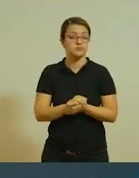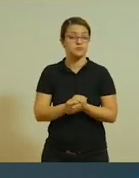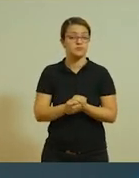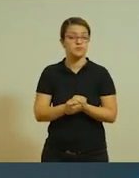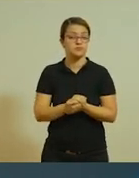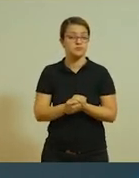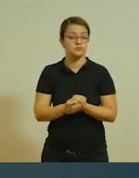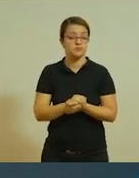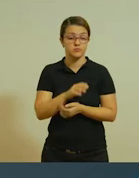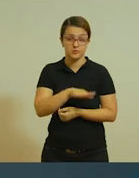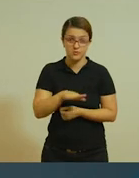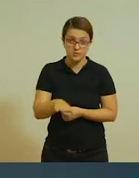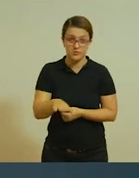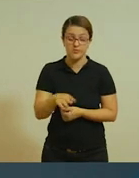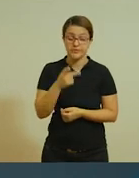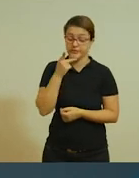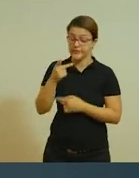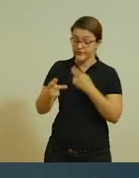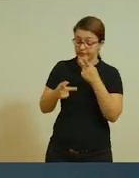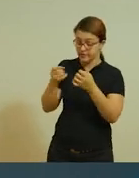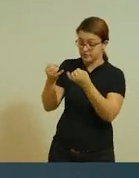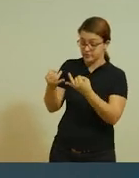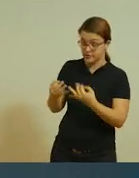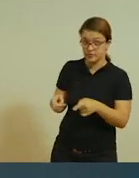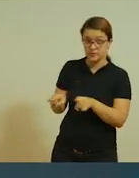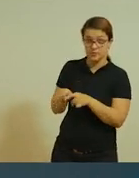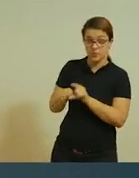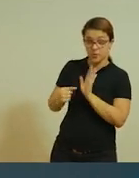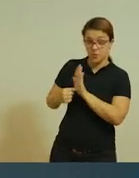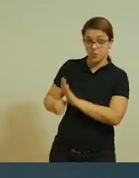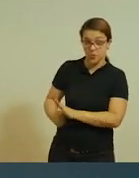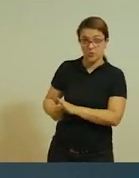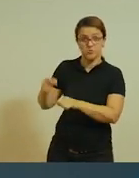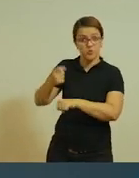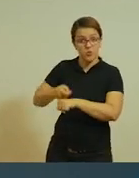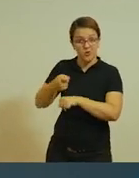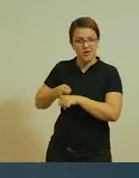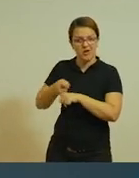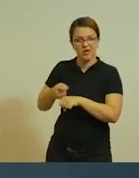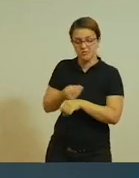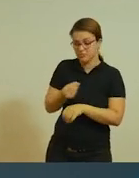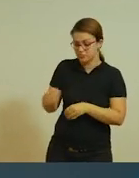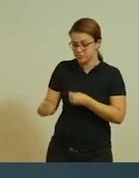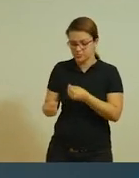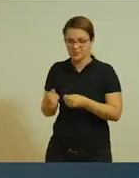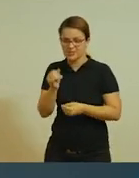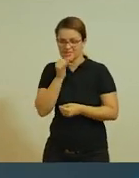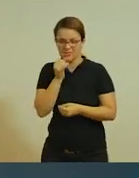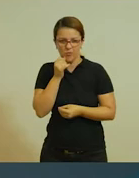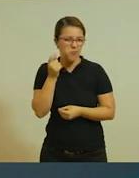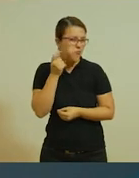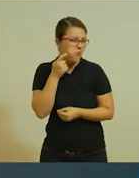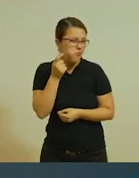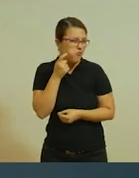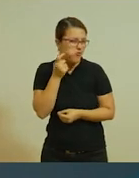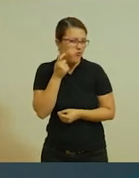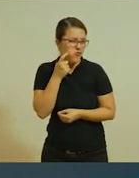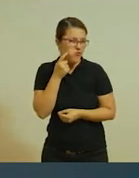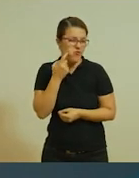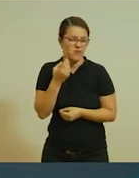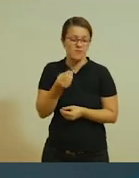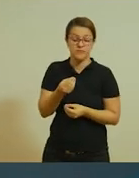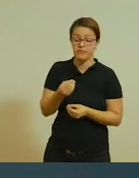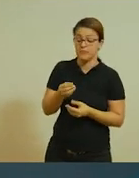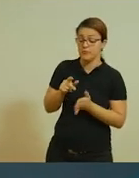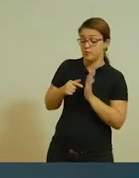sejam propostas para a criança oralmente e com material concreto. Então, se você tiver ali umas balinhas para fazer